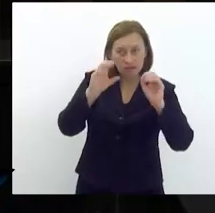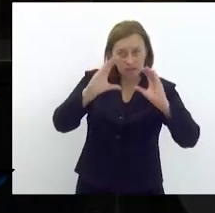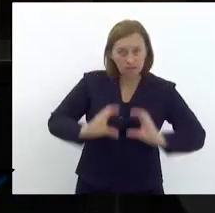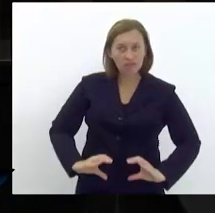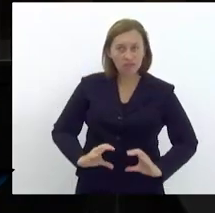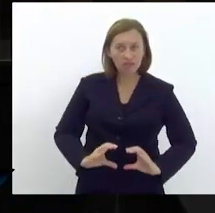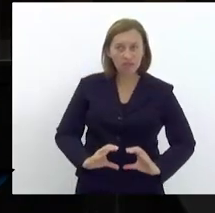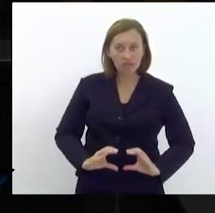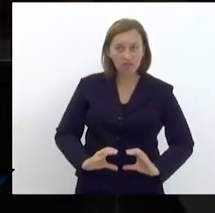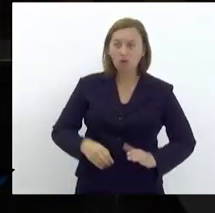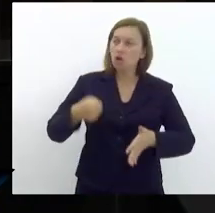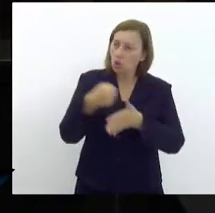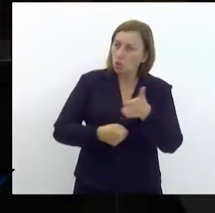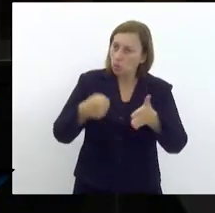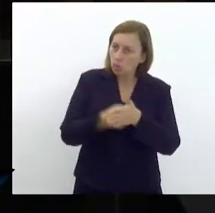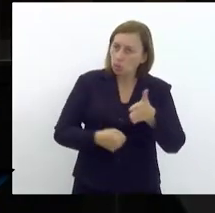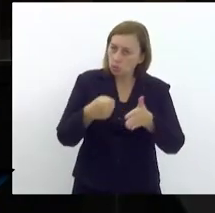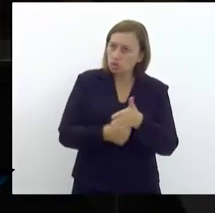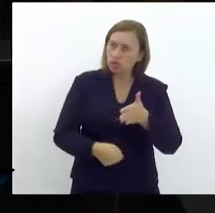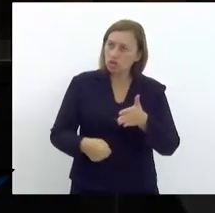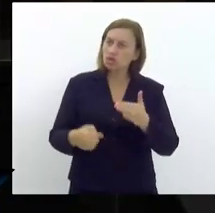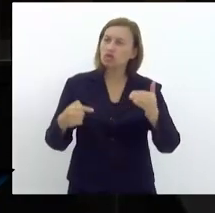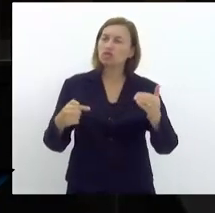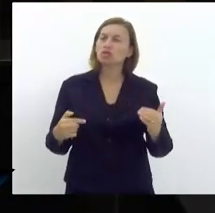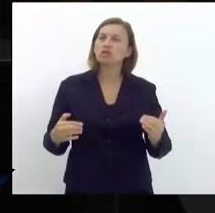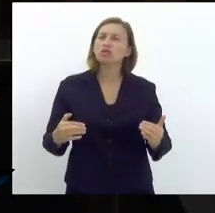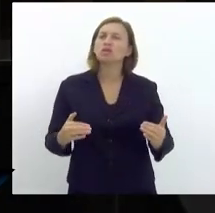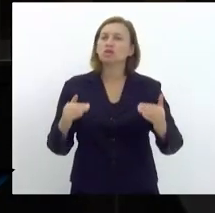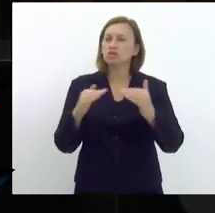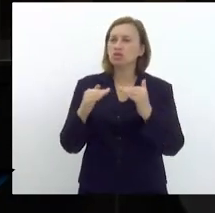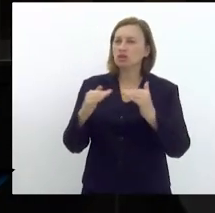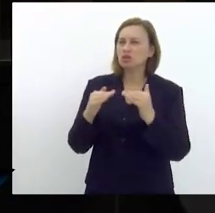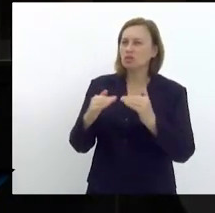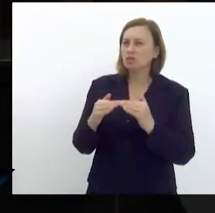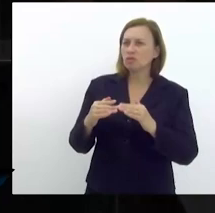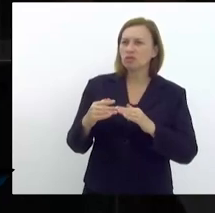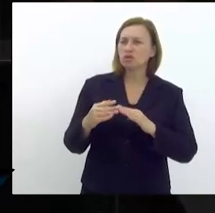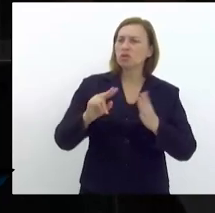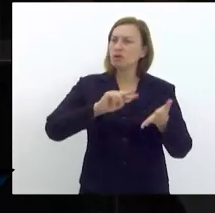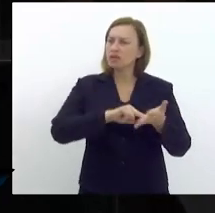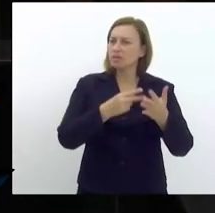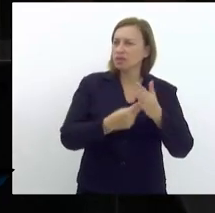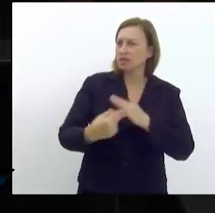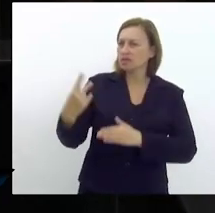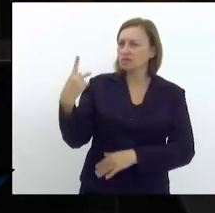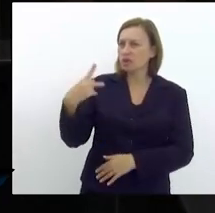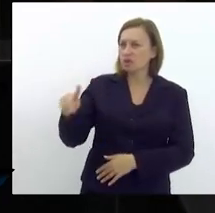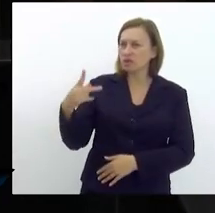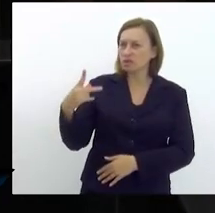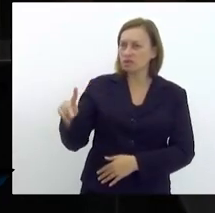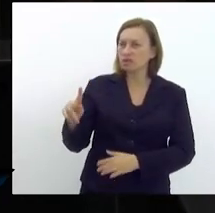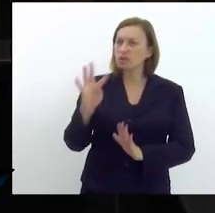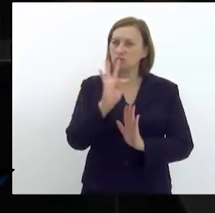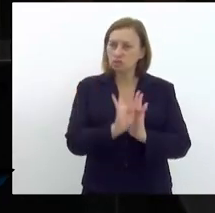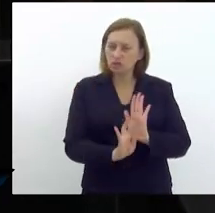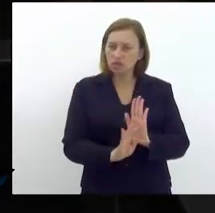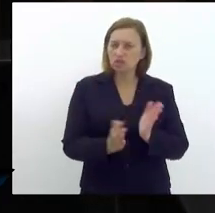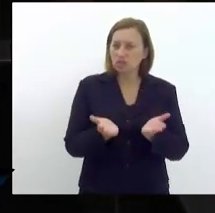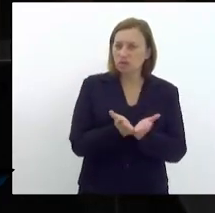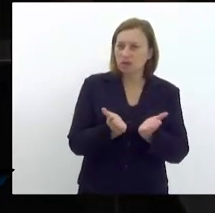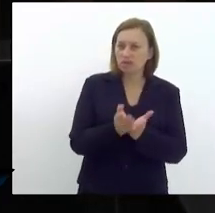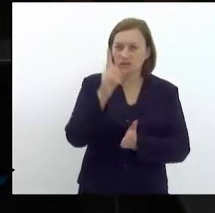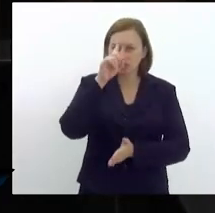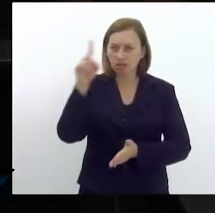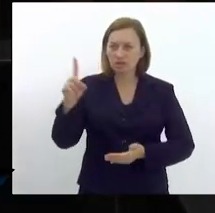travar suas lutas de acordo com as suas interpretações do texto bíblico